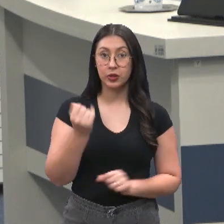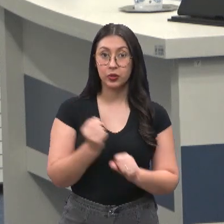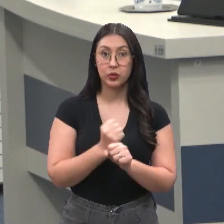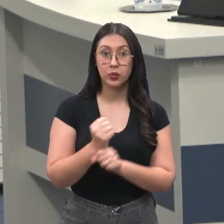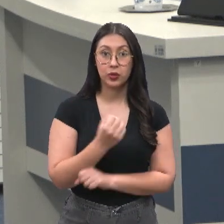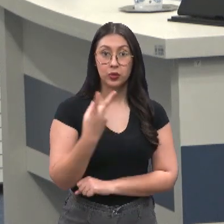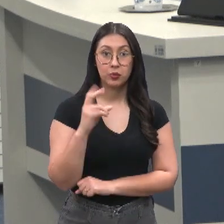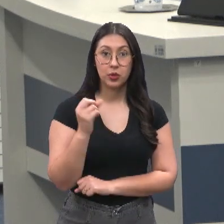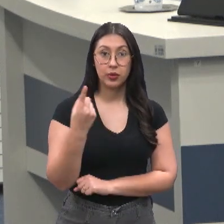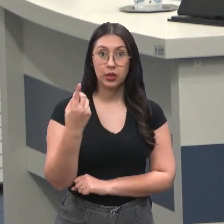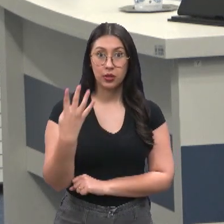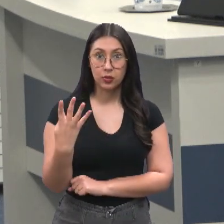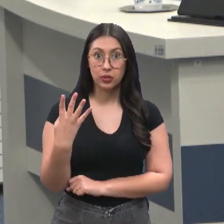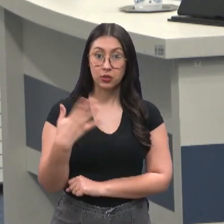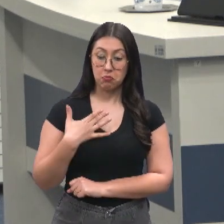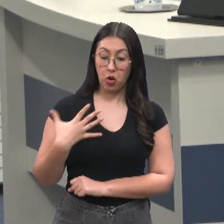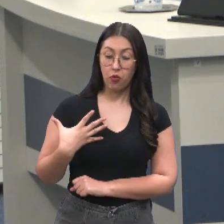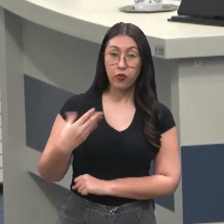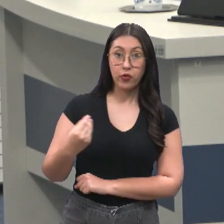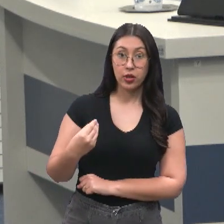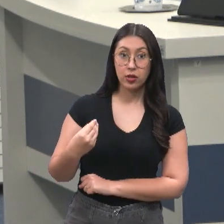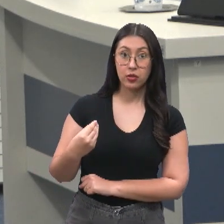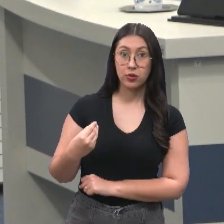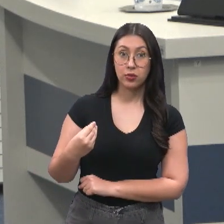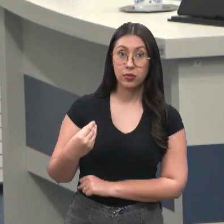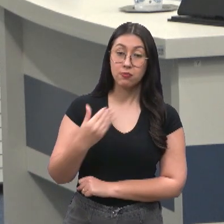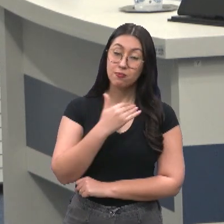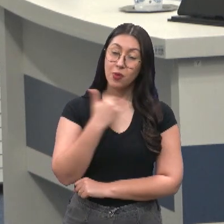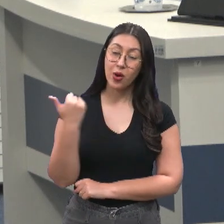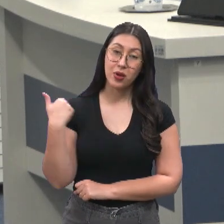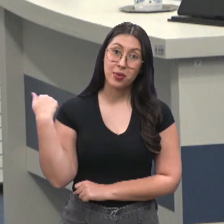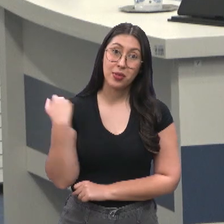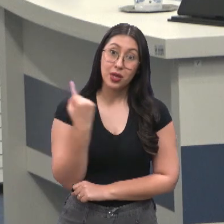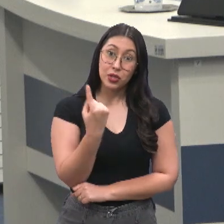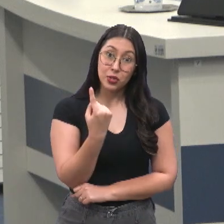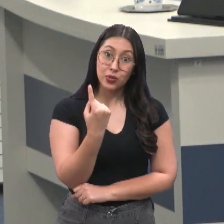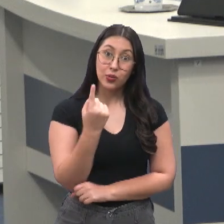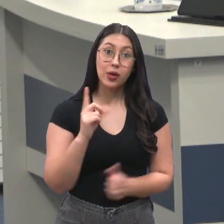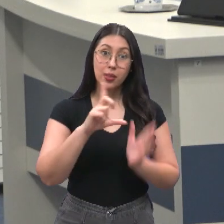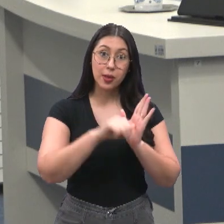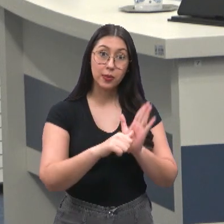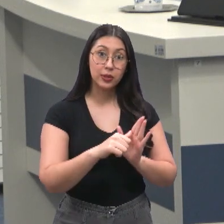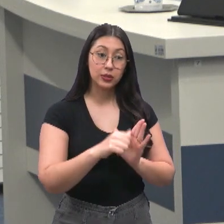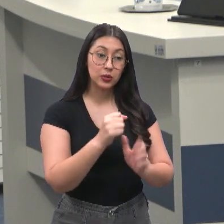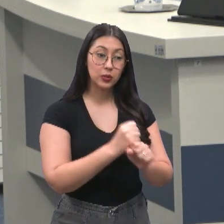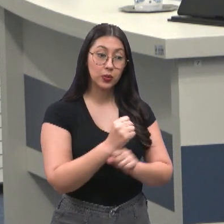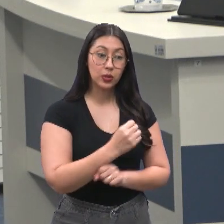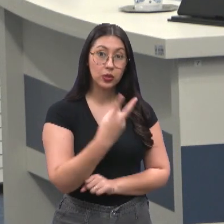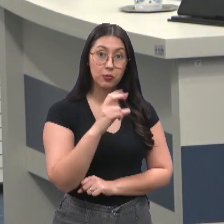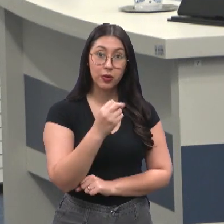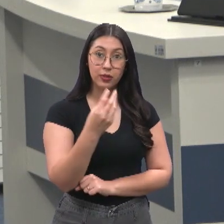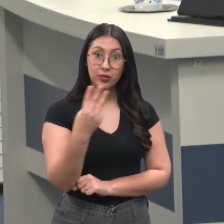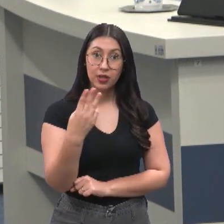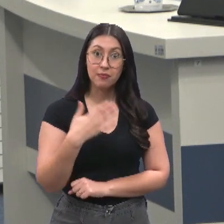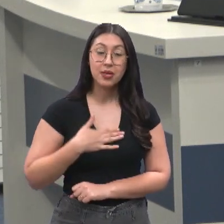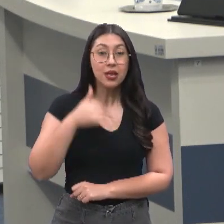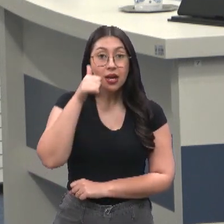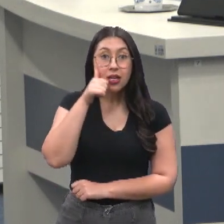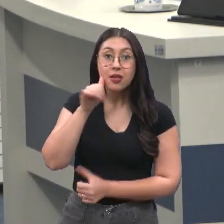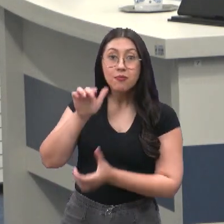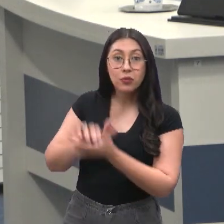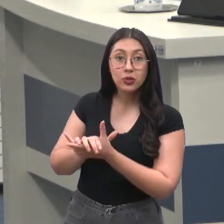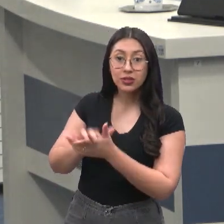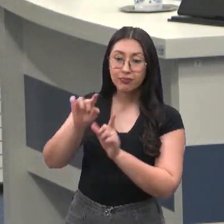filho que faleceu, o Gabriel faleceu com 1 ano de coqueluche, e em 2023, a minha esposa, com 5 meses, ela perdeu um